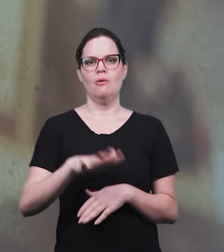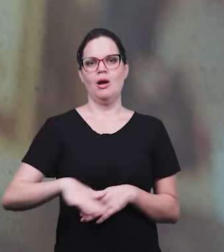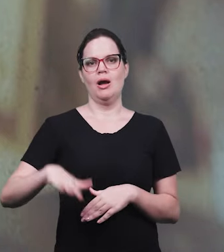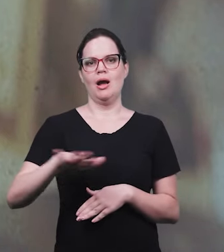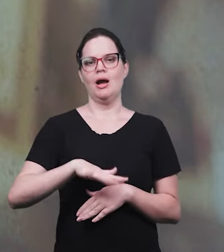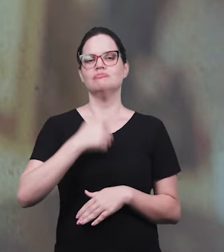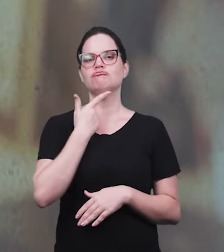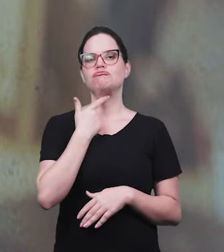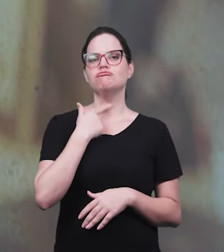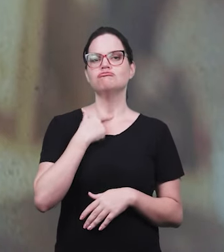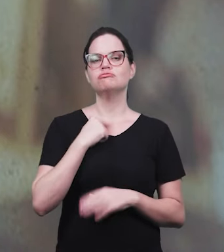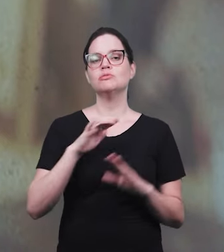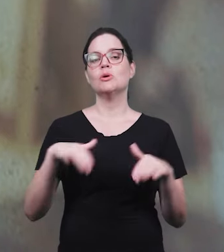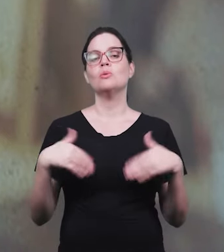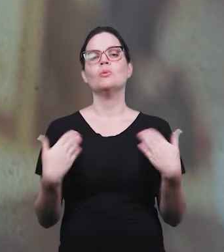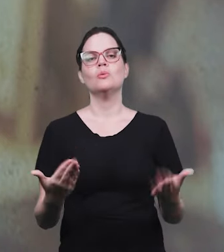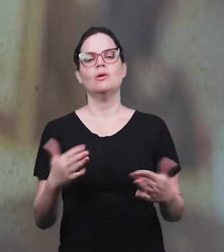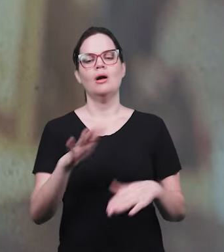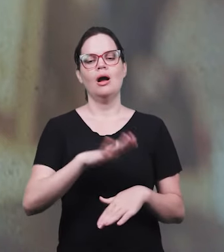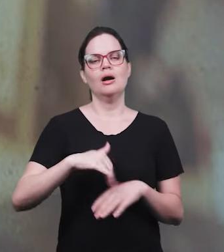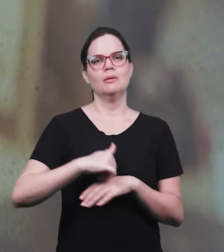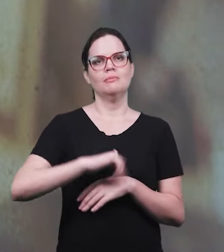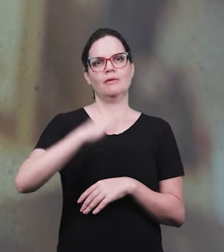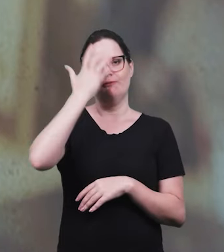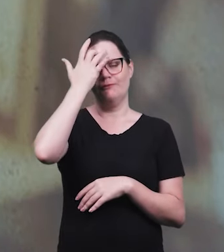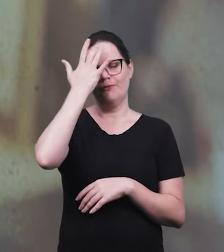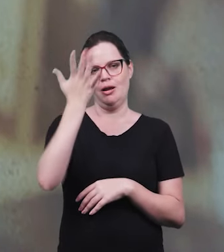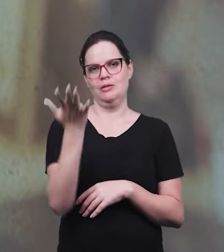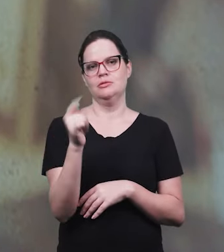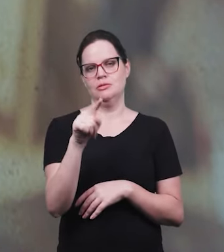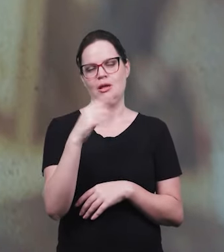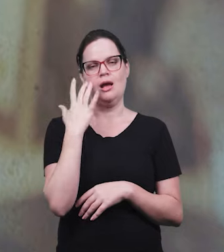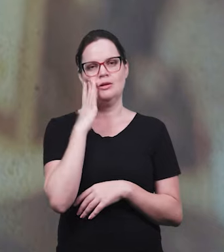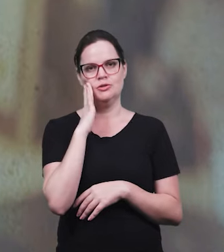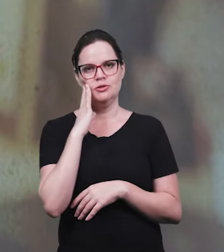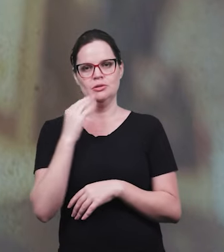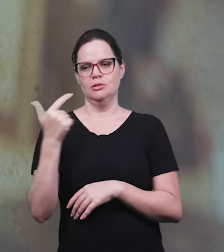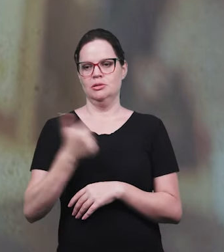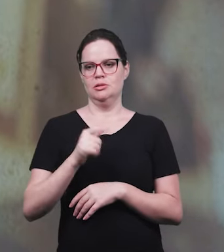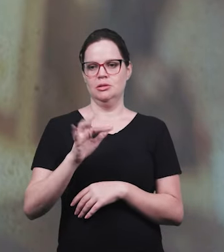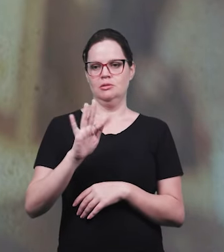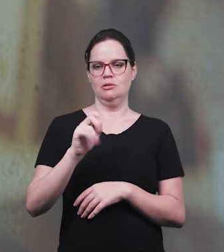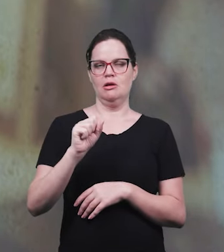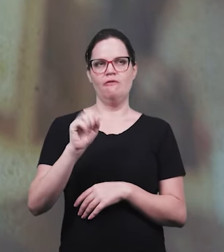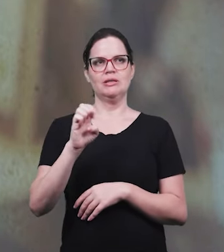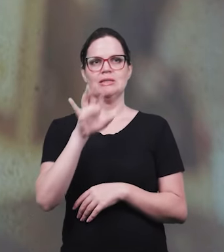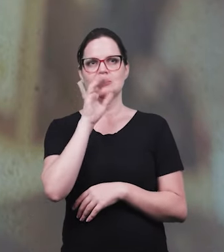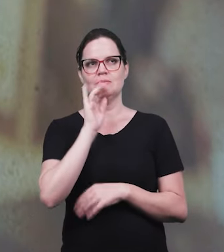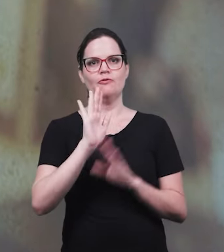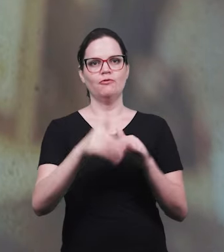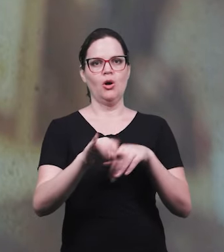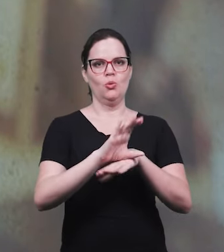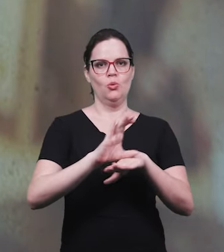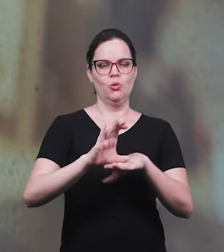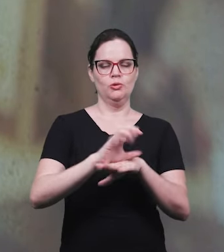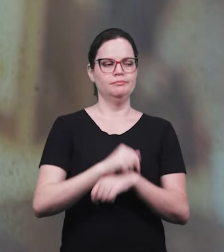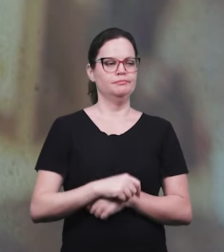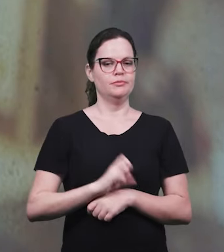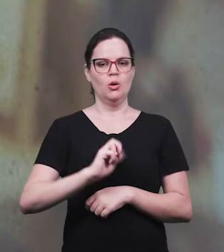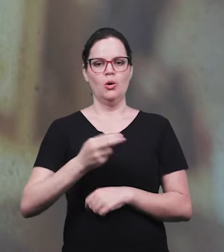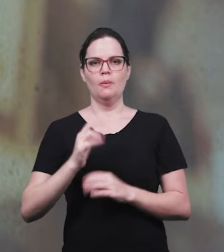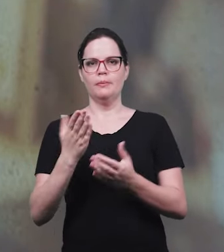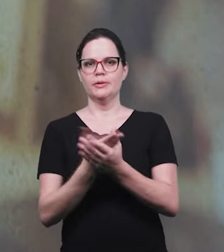você deseja atuar ou em qual área você tem mais facilidade. Então, eu posso fazer uma segunda fase de constitucional. Uma segunda fase sobre